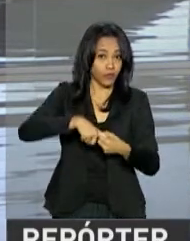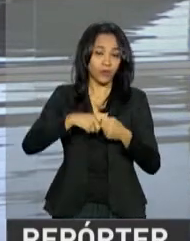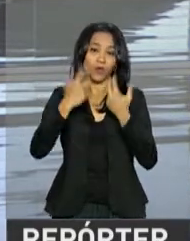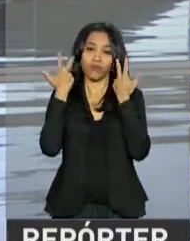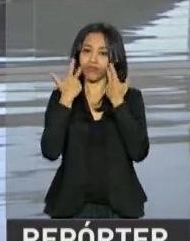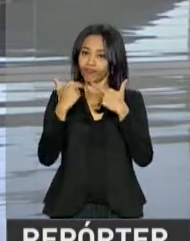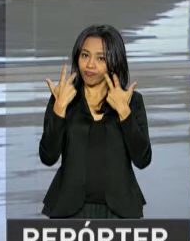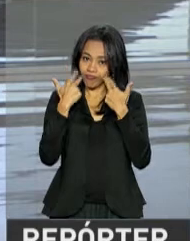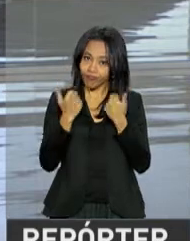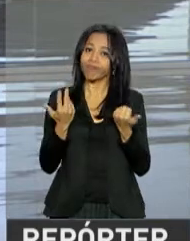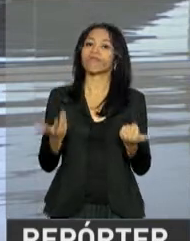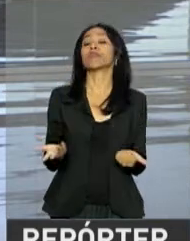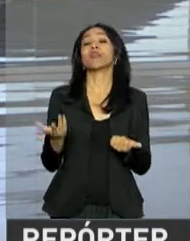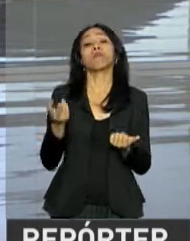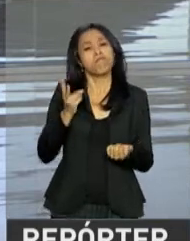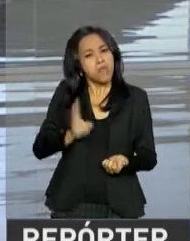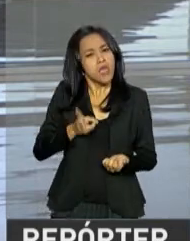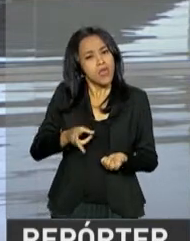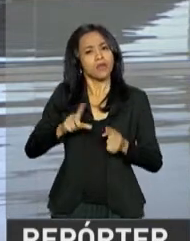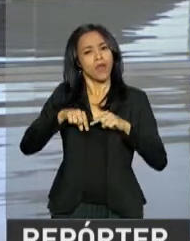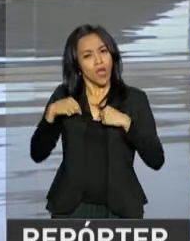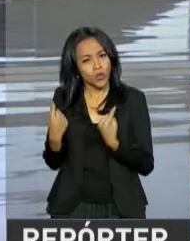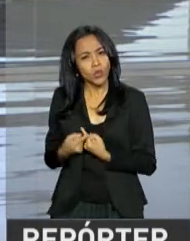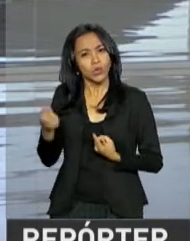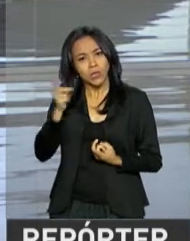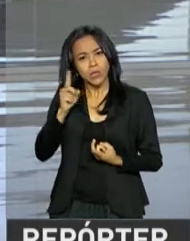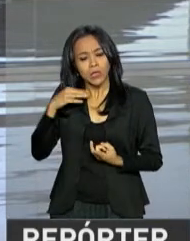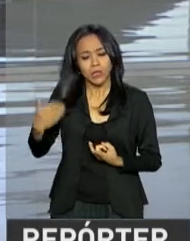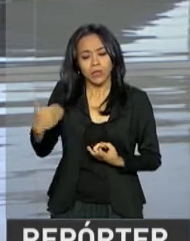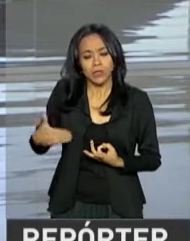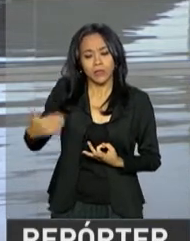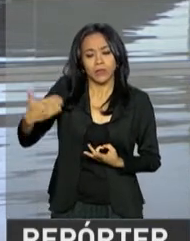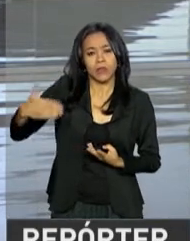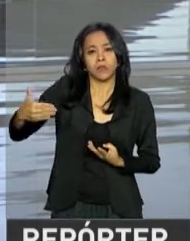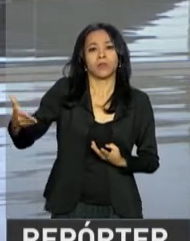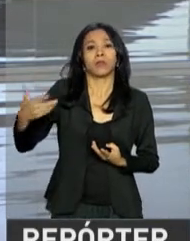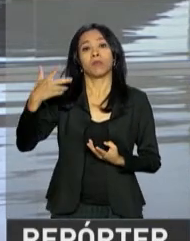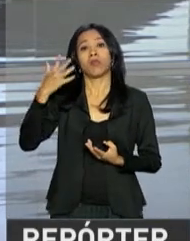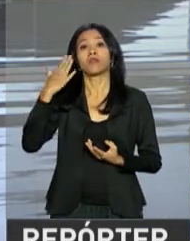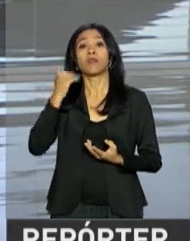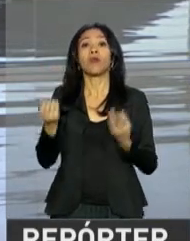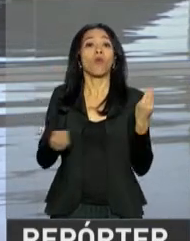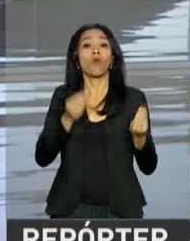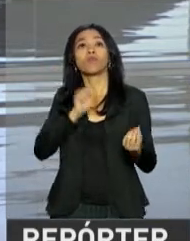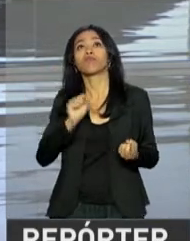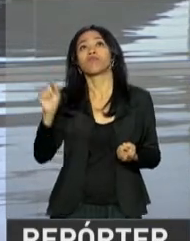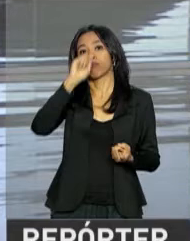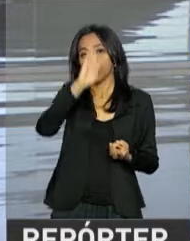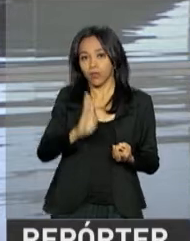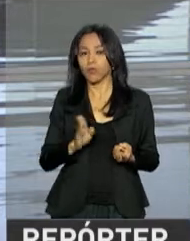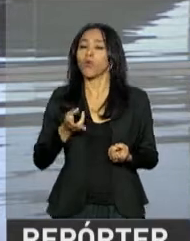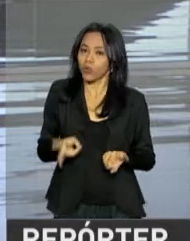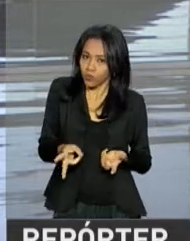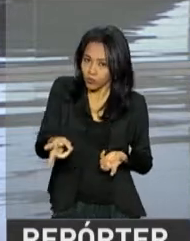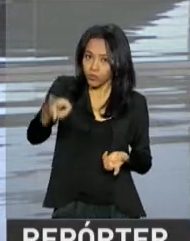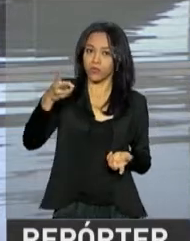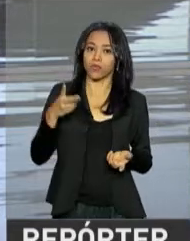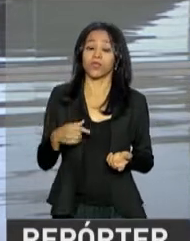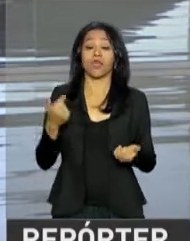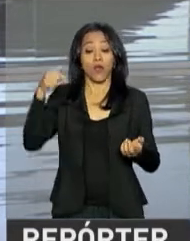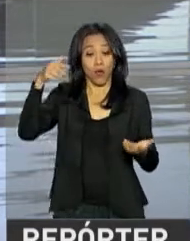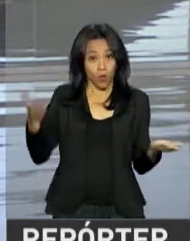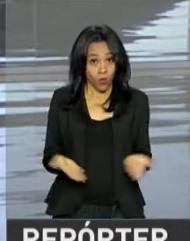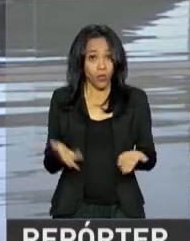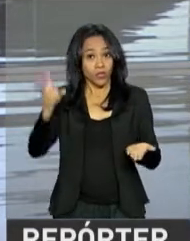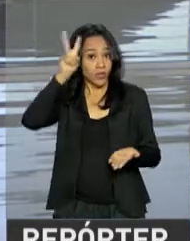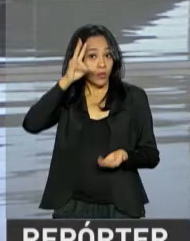as reuniões diárias para monitorar a situação do país estão mantidas a desta segunda feira começou por volta